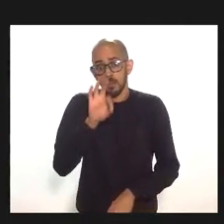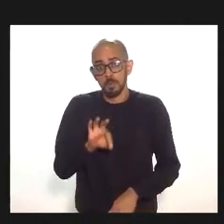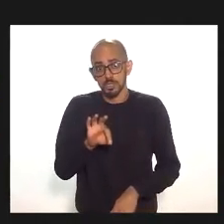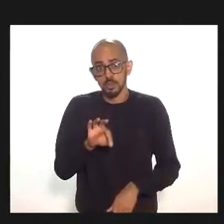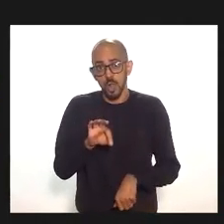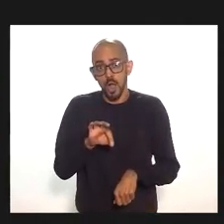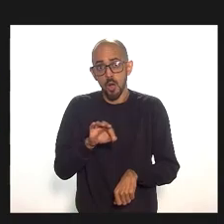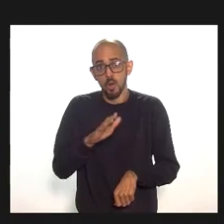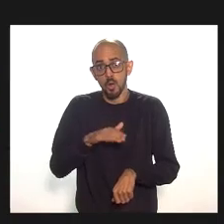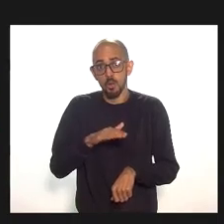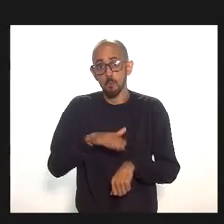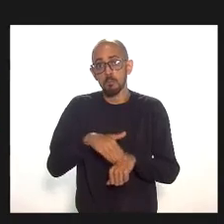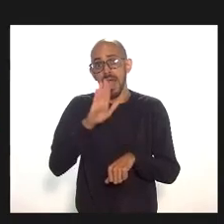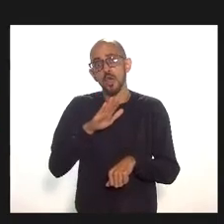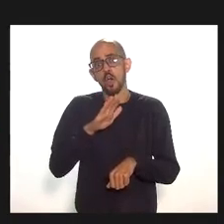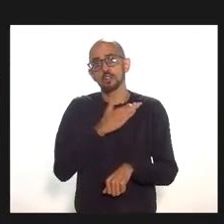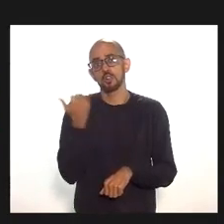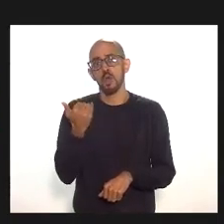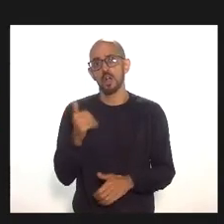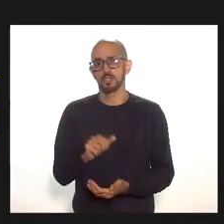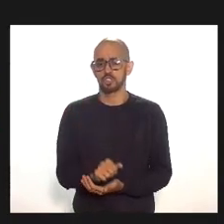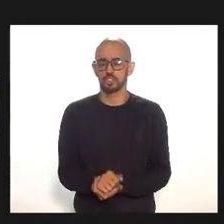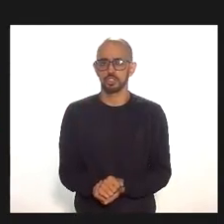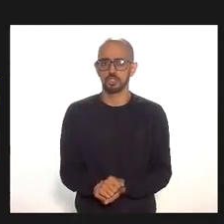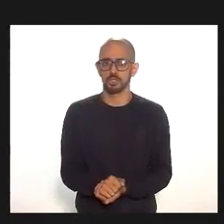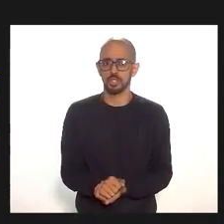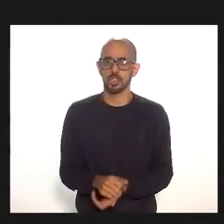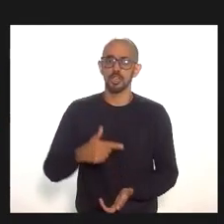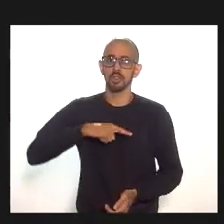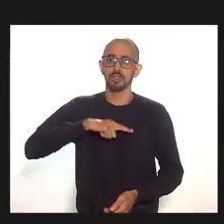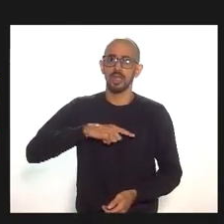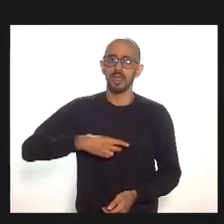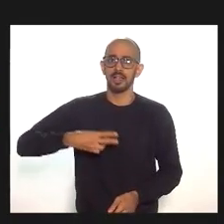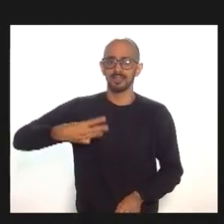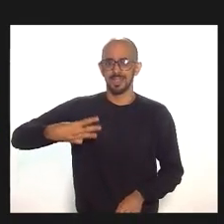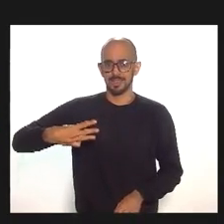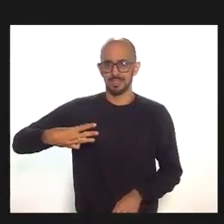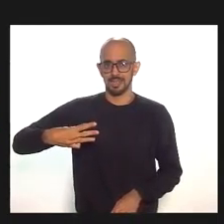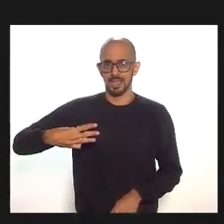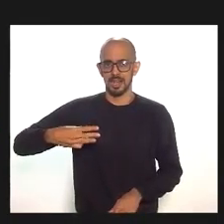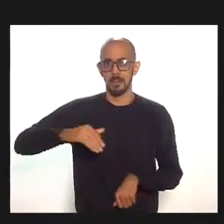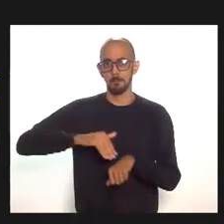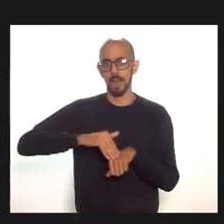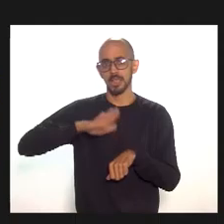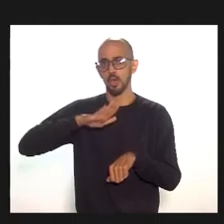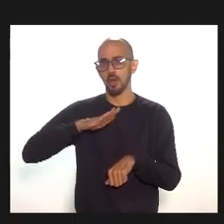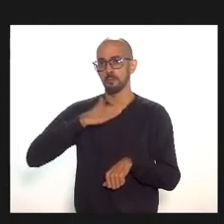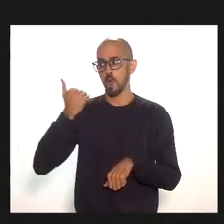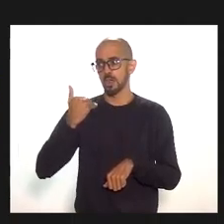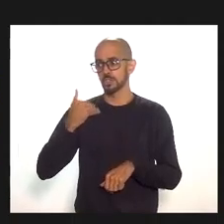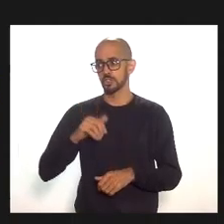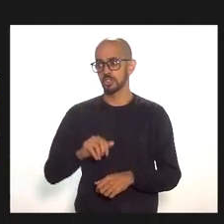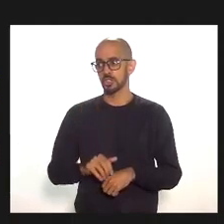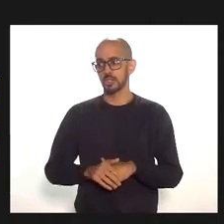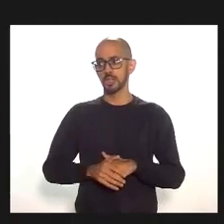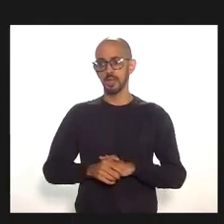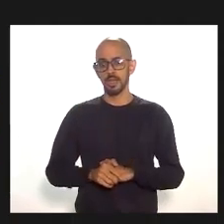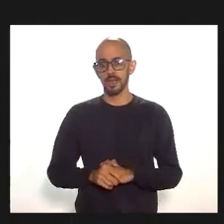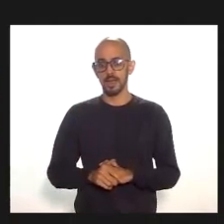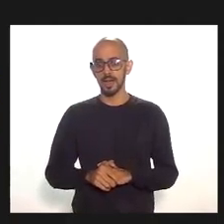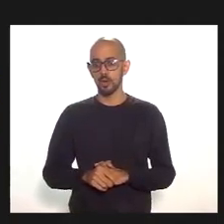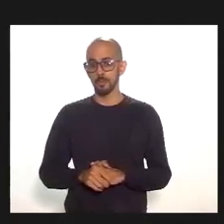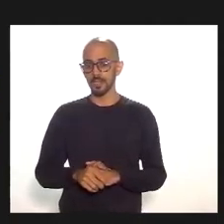mortes maior. Nós temos hoje a terceira maior taxa de mortalidade do Brasil. Nós somos hoje, no